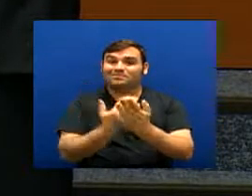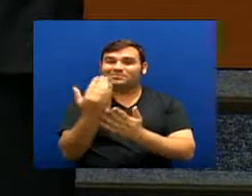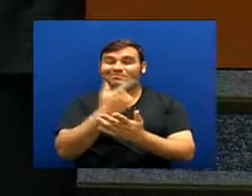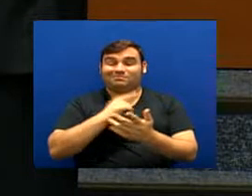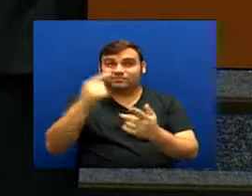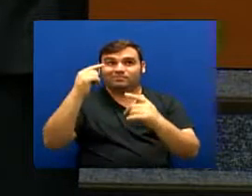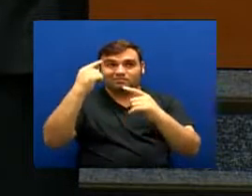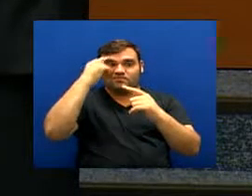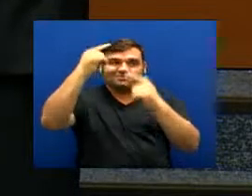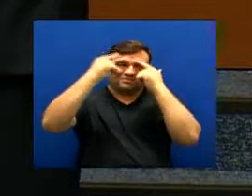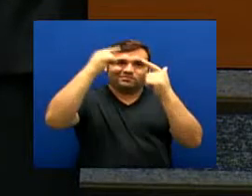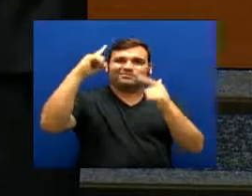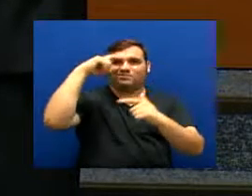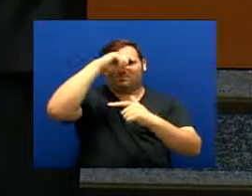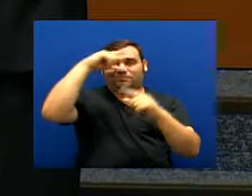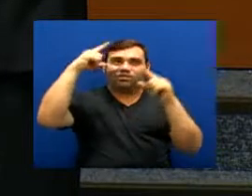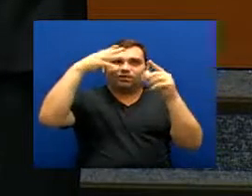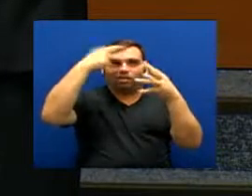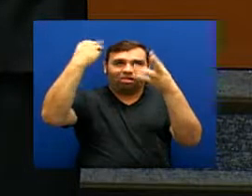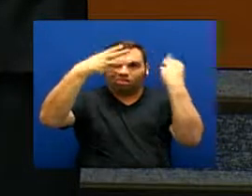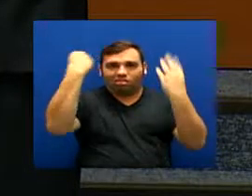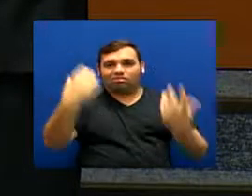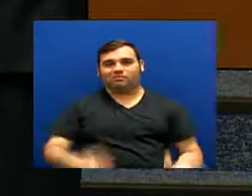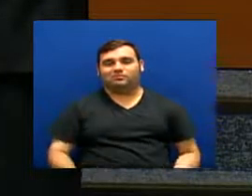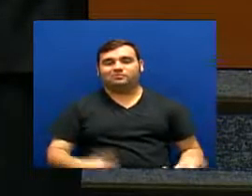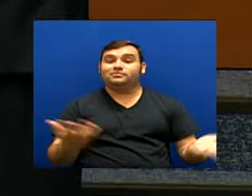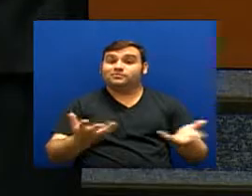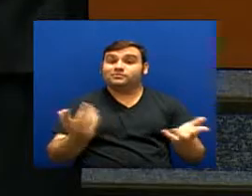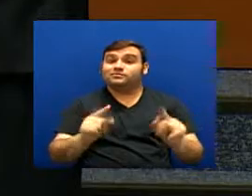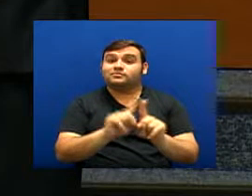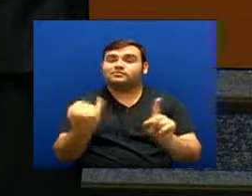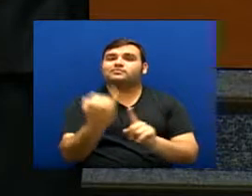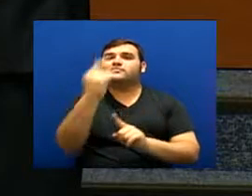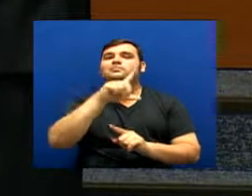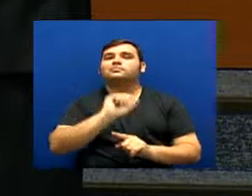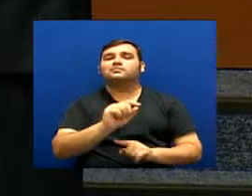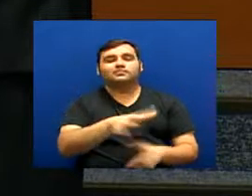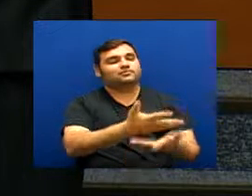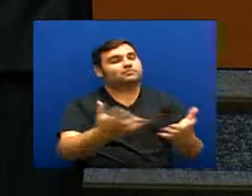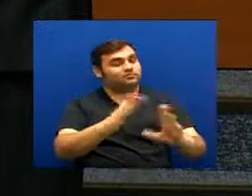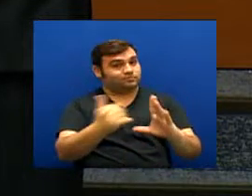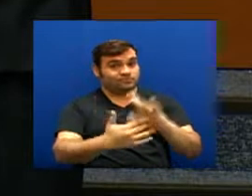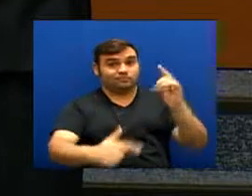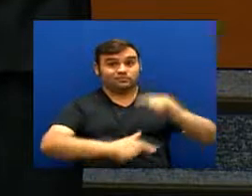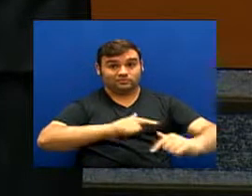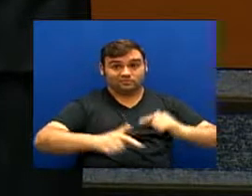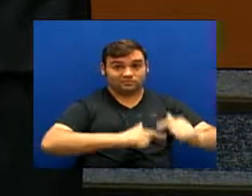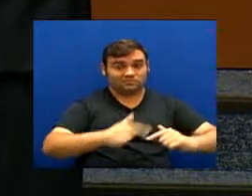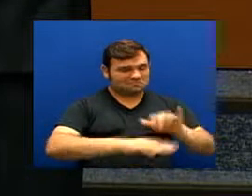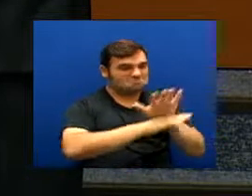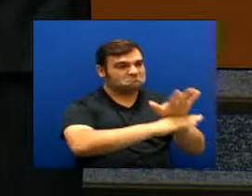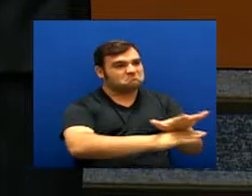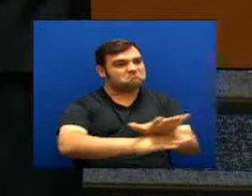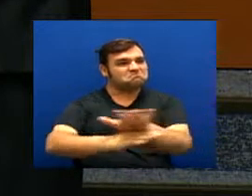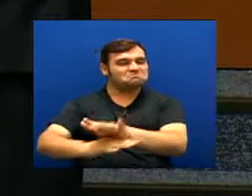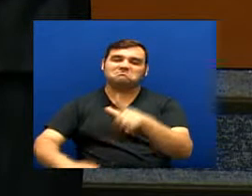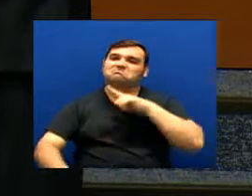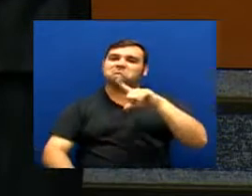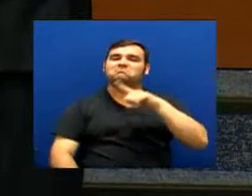pela cobertura da quadra, né? Que luta que foi aquilo lá. Mas, graças a Deus, naquela época ainda conseguíamos